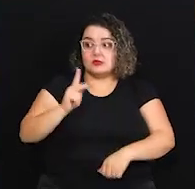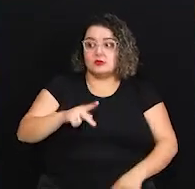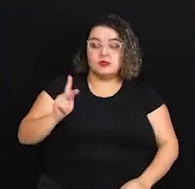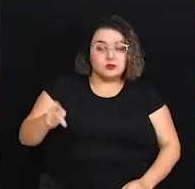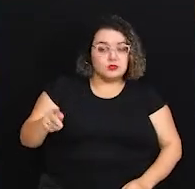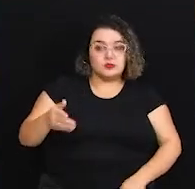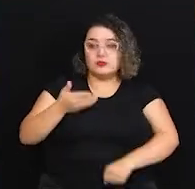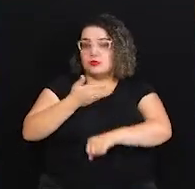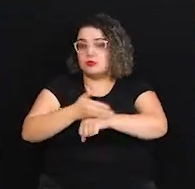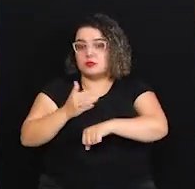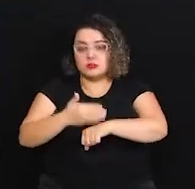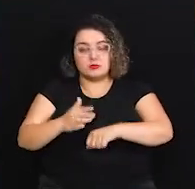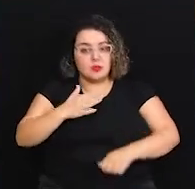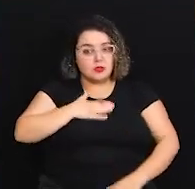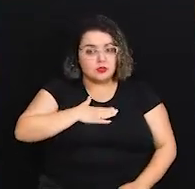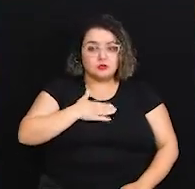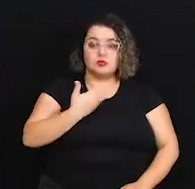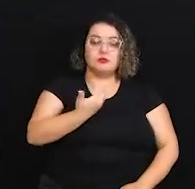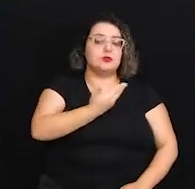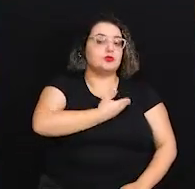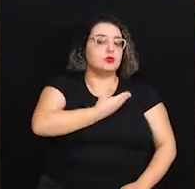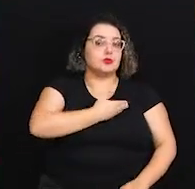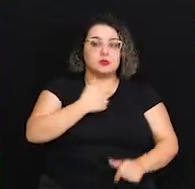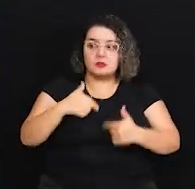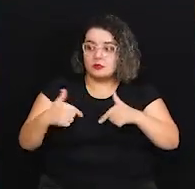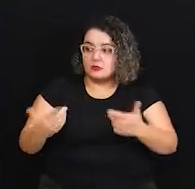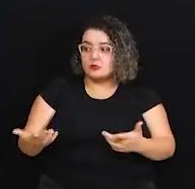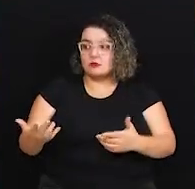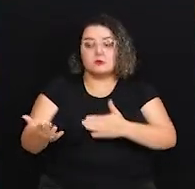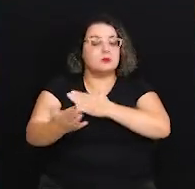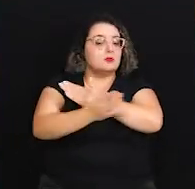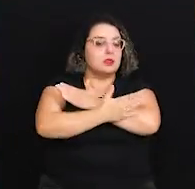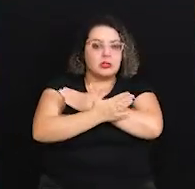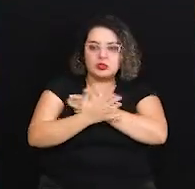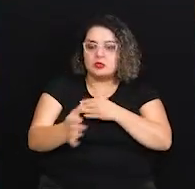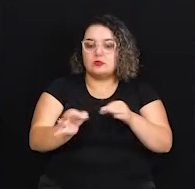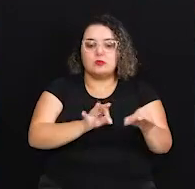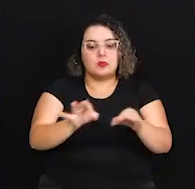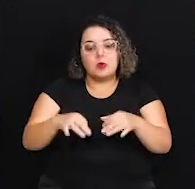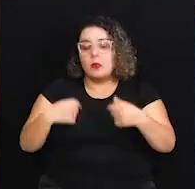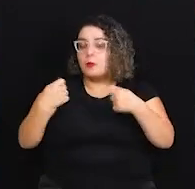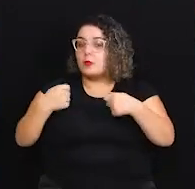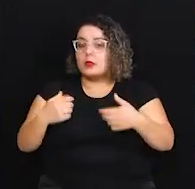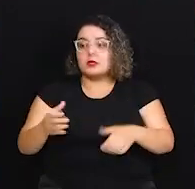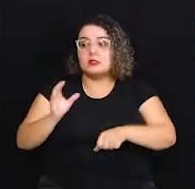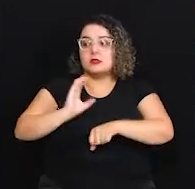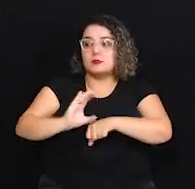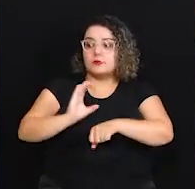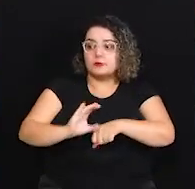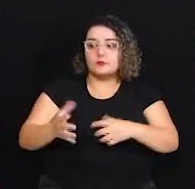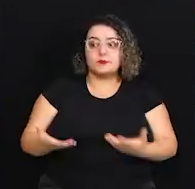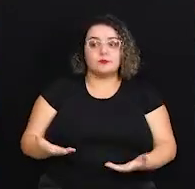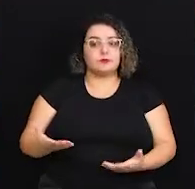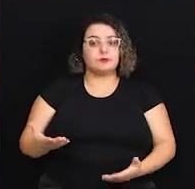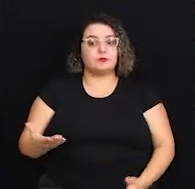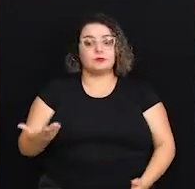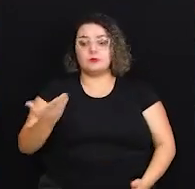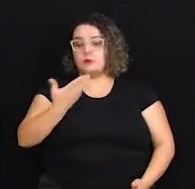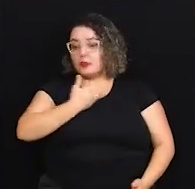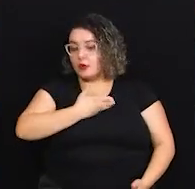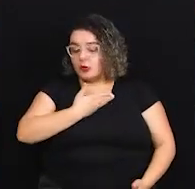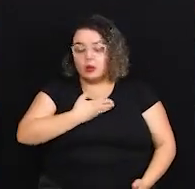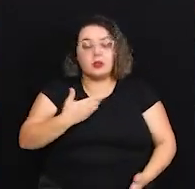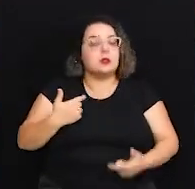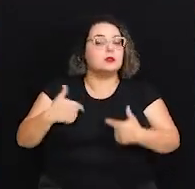que deram treinamento para mim, dos meus colegas do trabalho. Gente, vocês me ajudam, vamos montar, a gente precisa montar esse curso. Os meus colegas no trabalho vieram